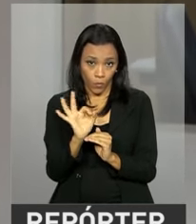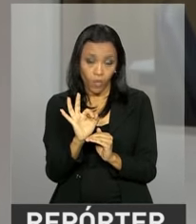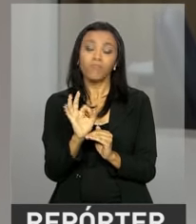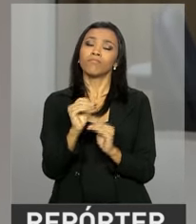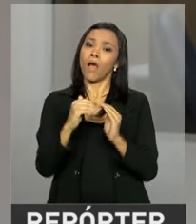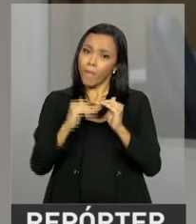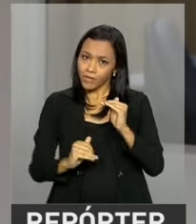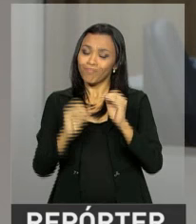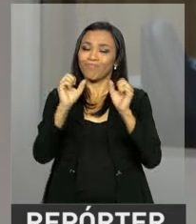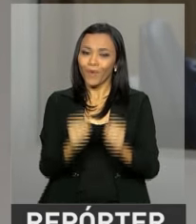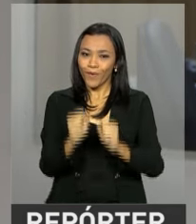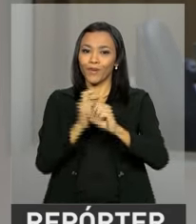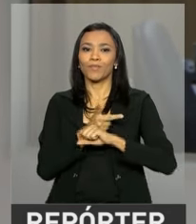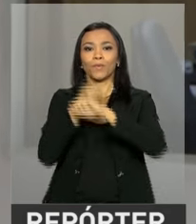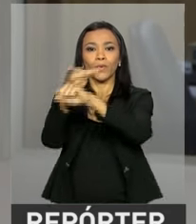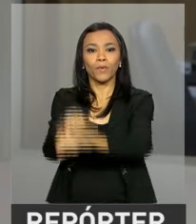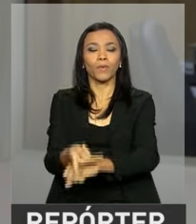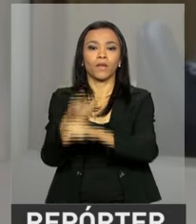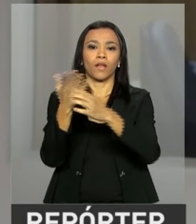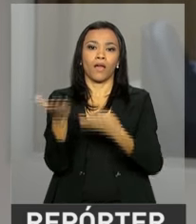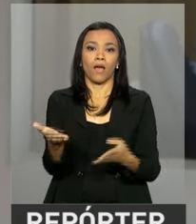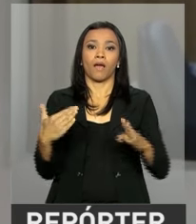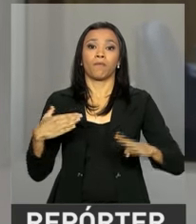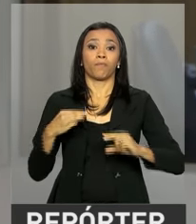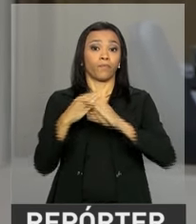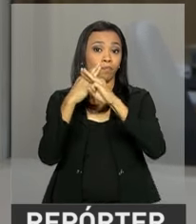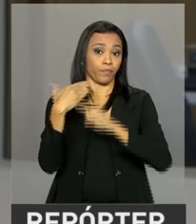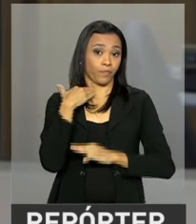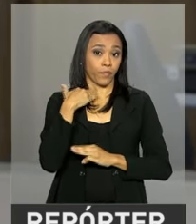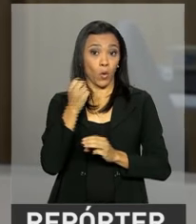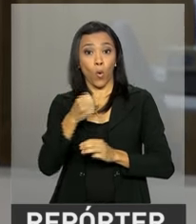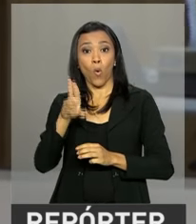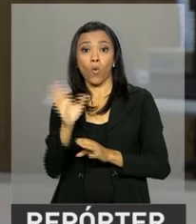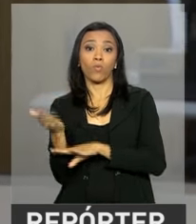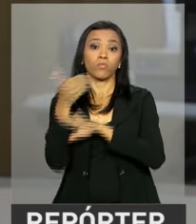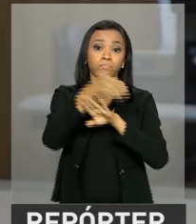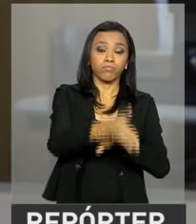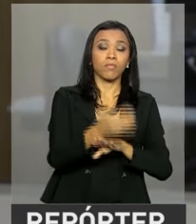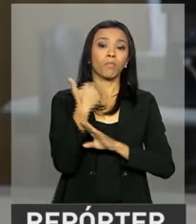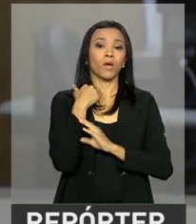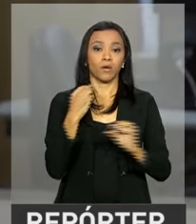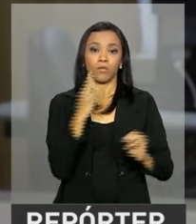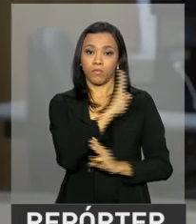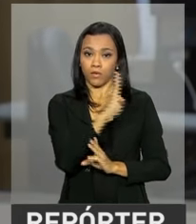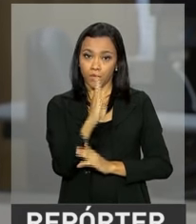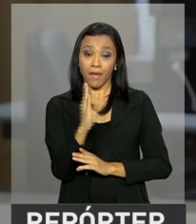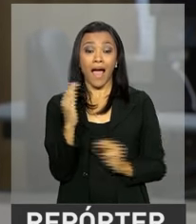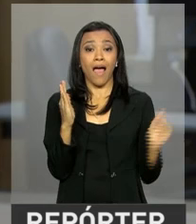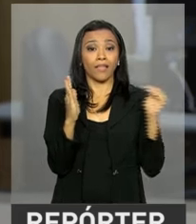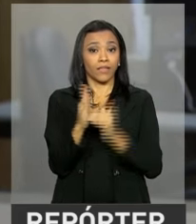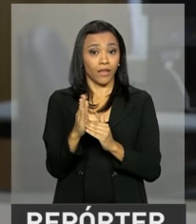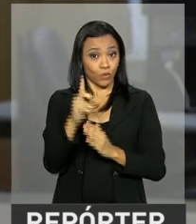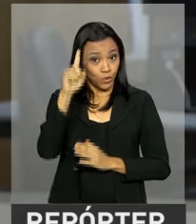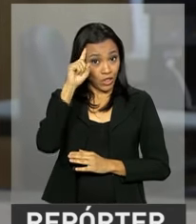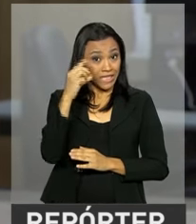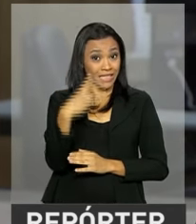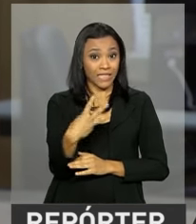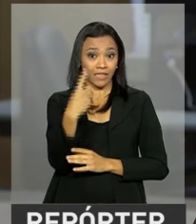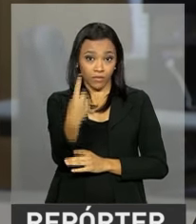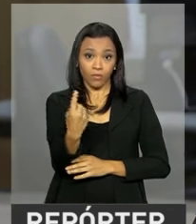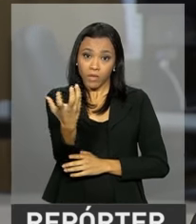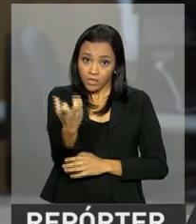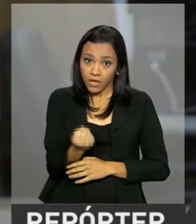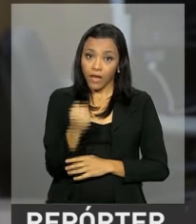poderão comparecer numa agência da Caixa Econômica Federal ou Banco do Brasil até o dia 31 para retirarem o seu